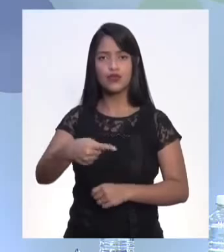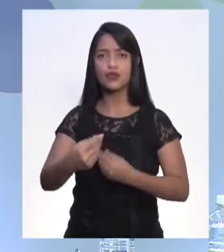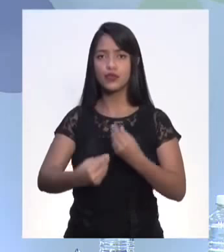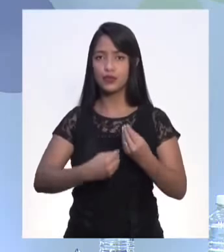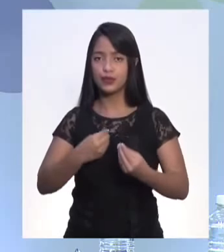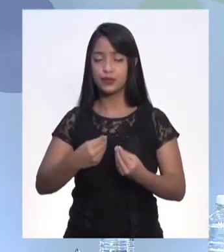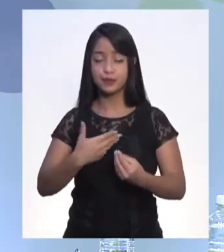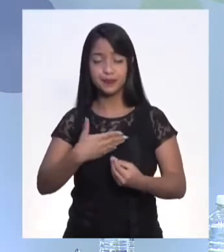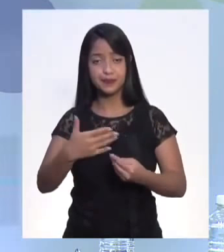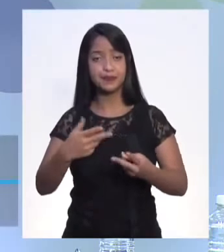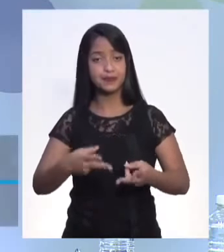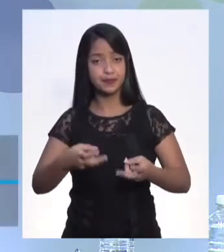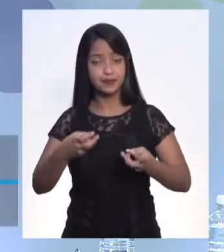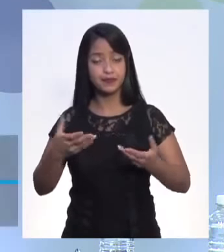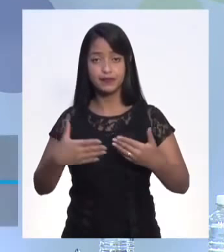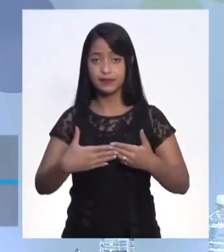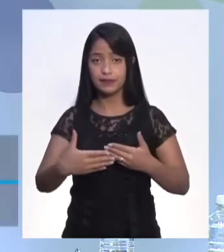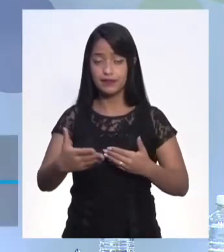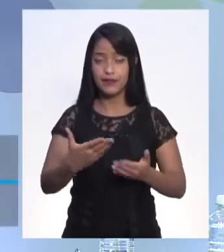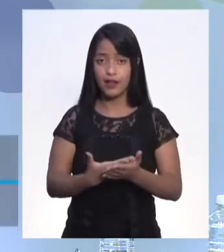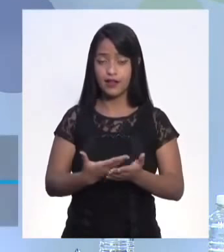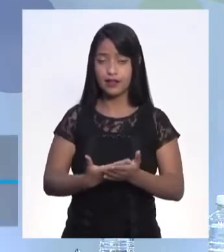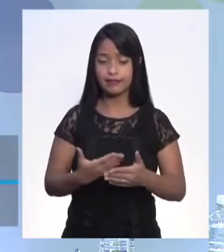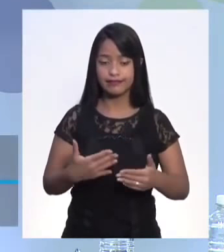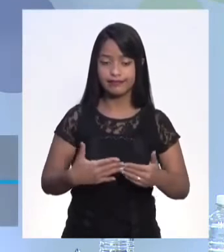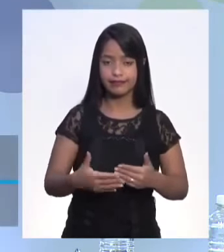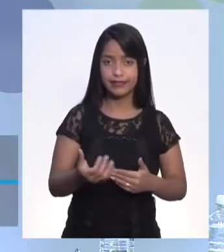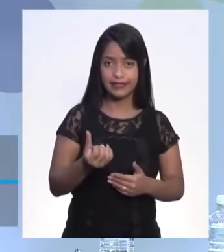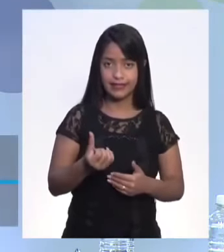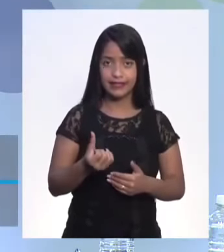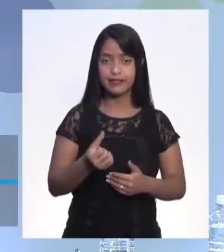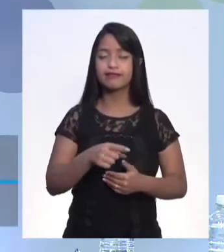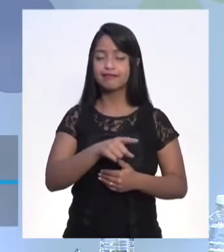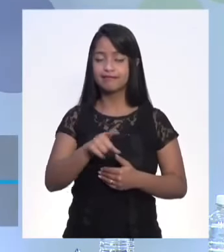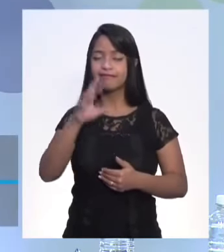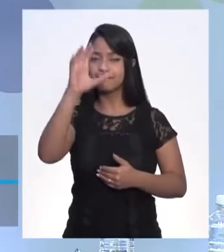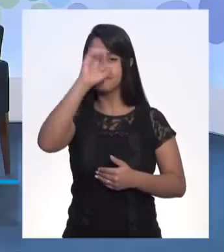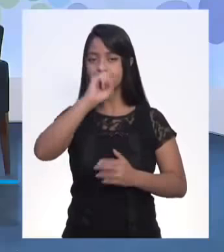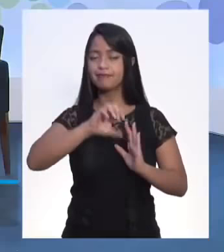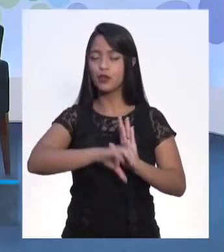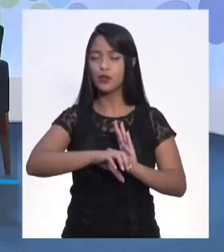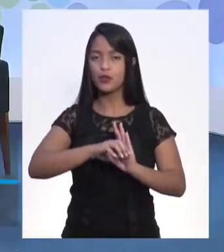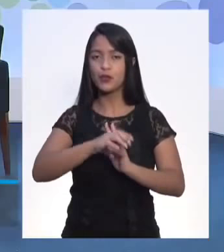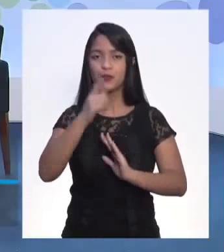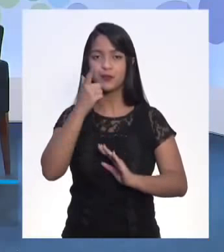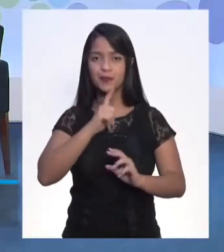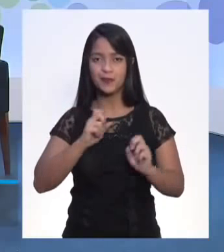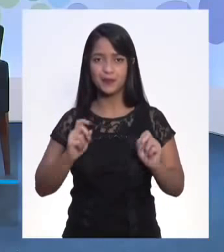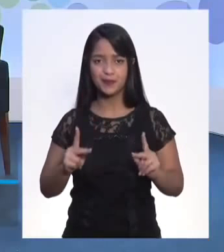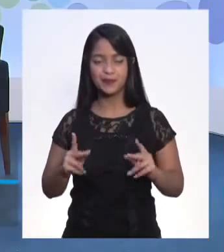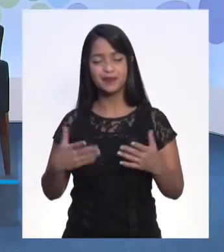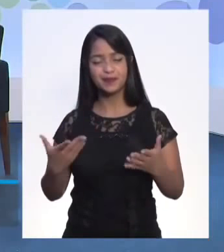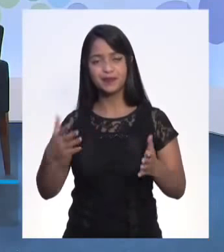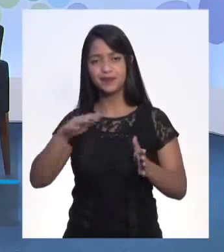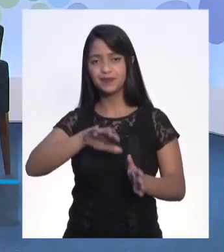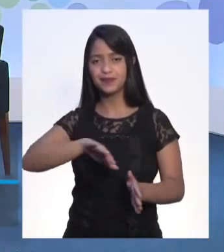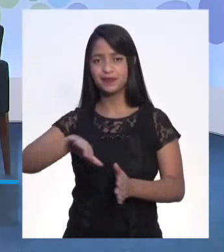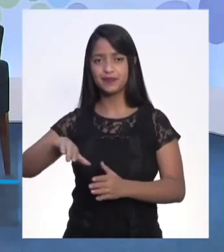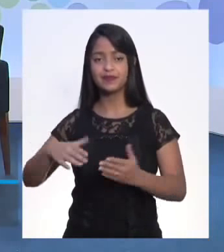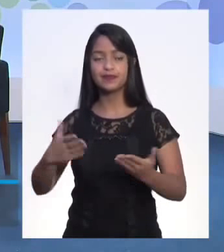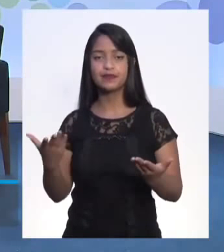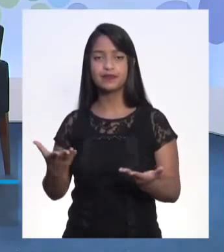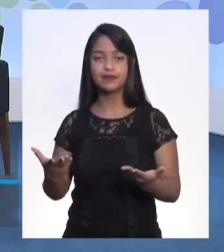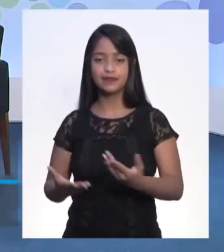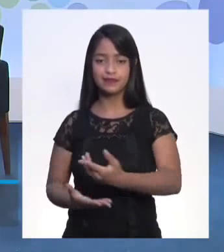vai desenvolver ou pretende trabalhar esses esses conceitos tudo bem Então é isso pa vai aparecer na